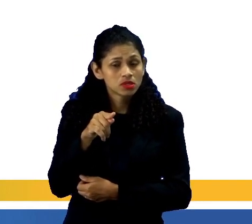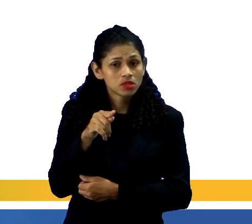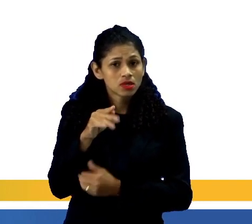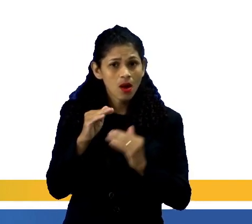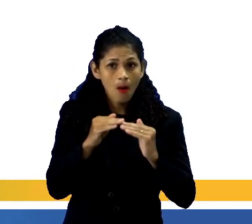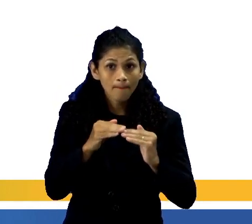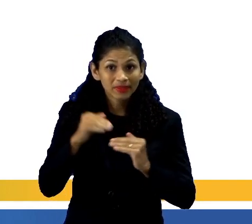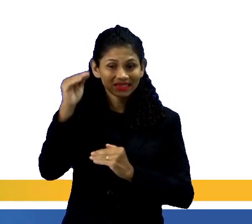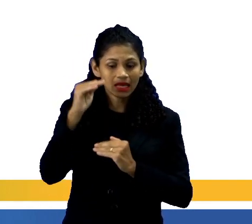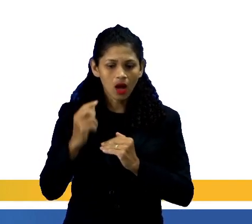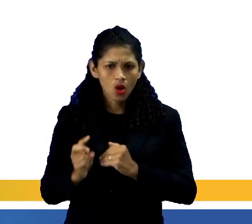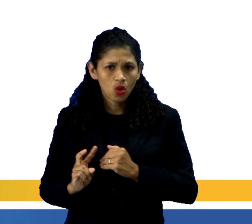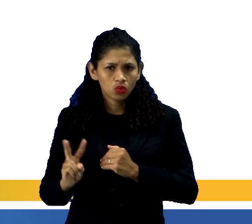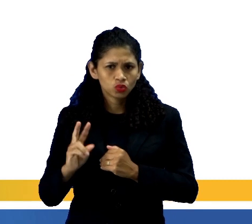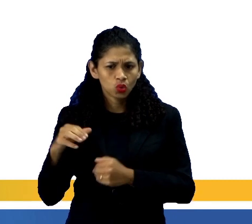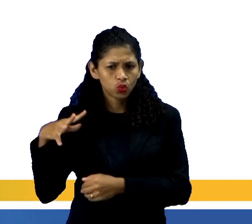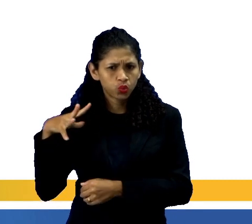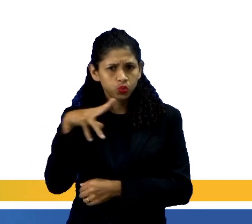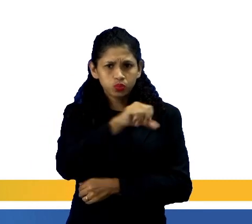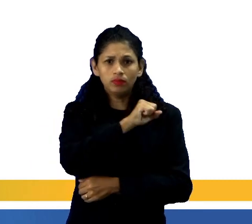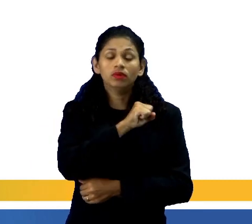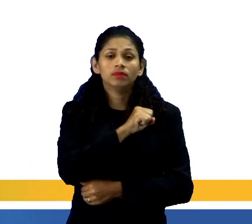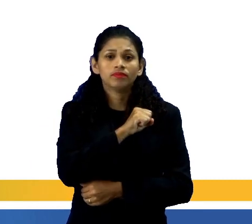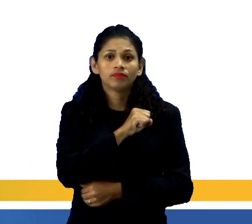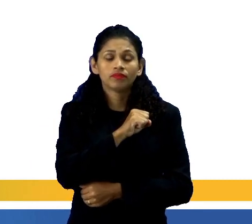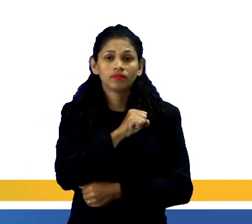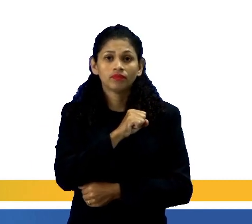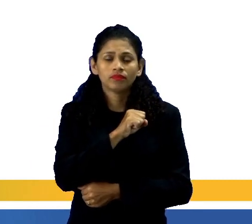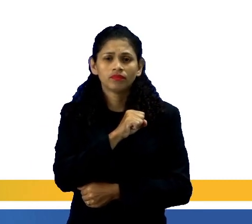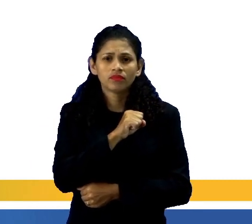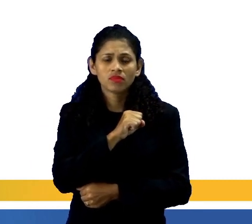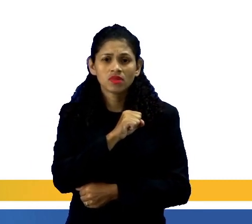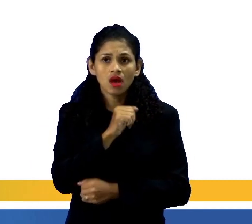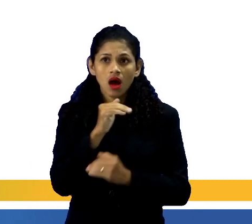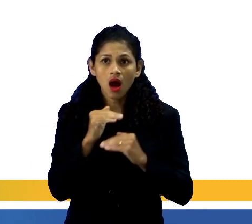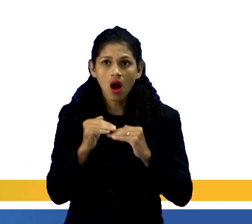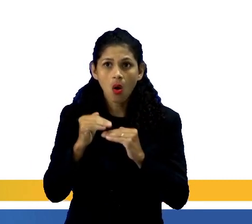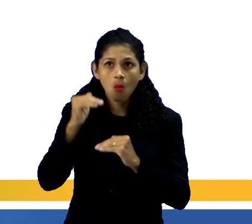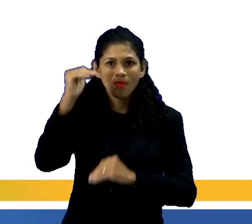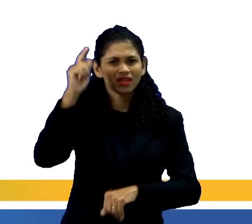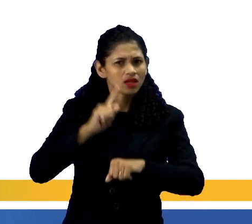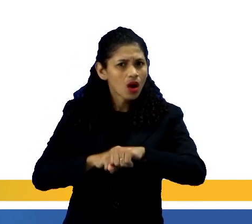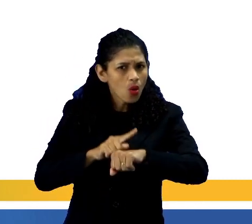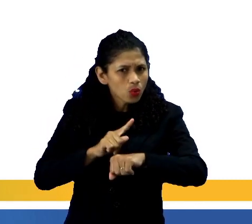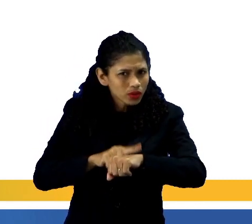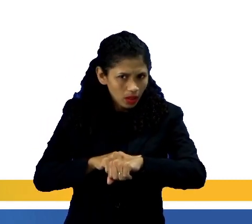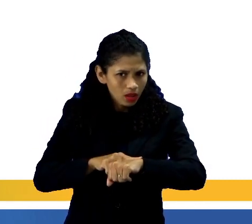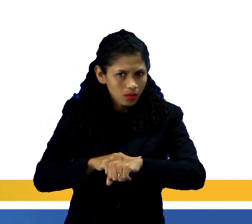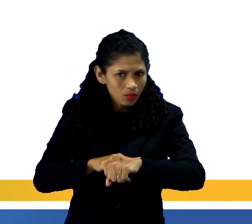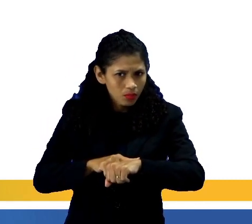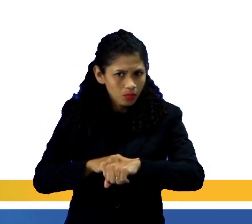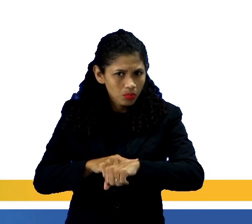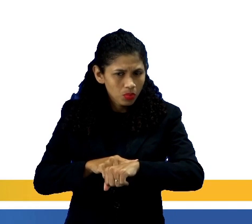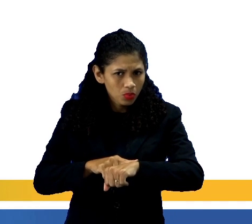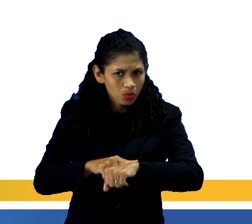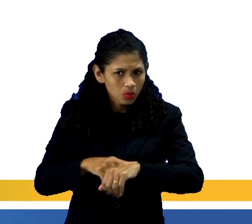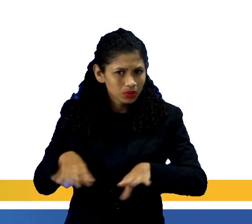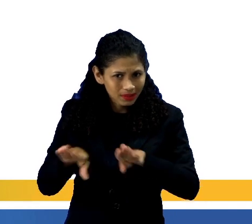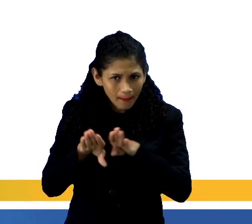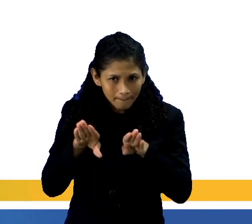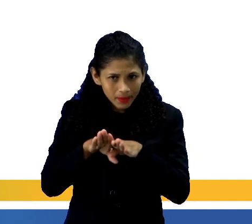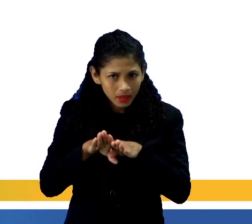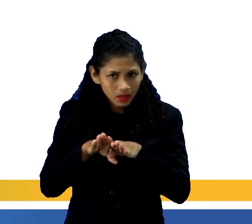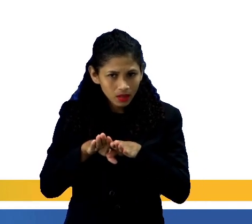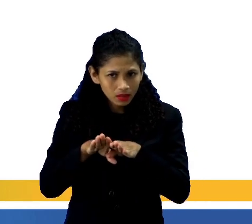aumentar o tempo da sua viagem? Ou, quando você aumentar a velocidade, você vai